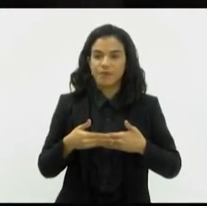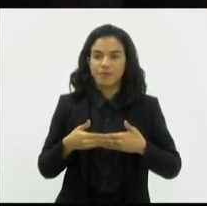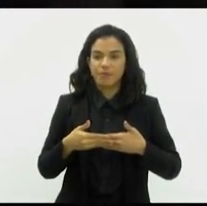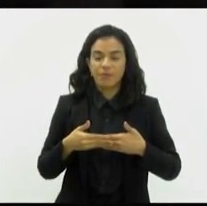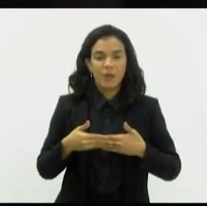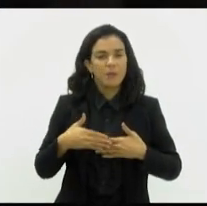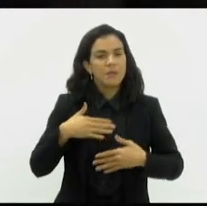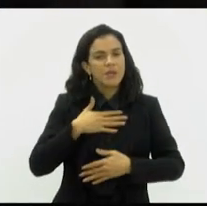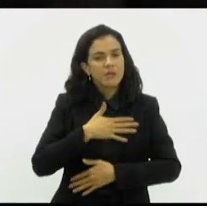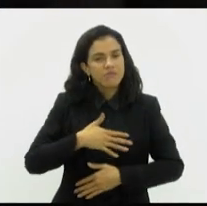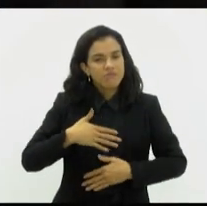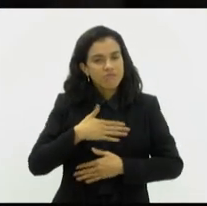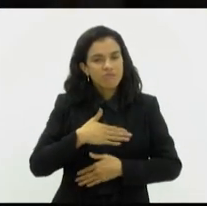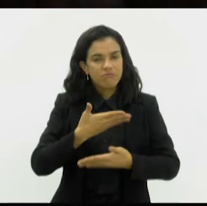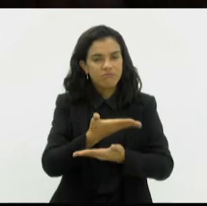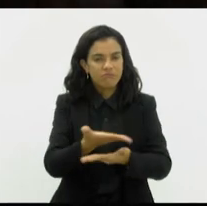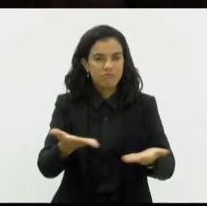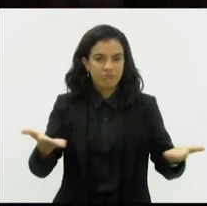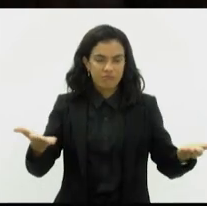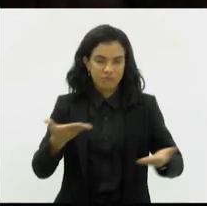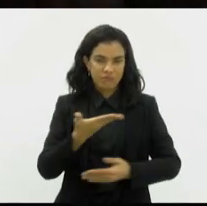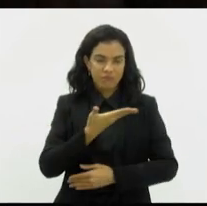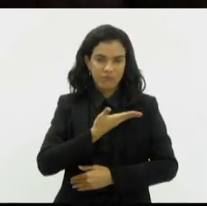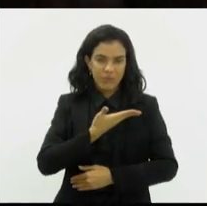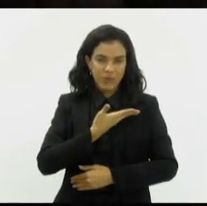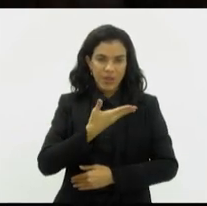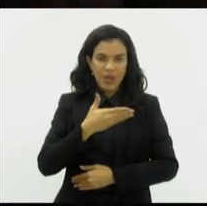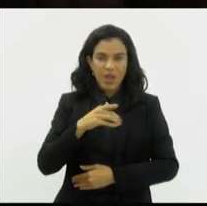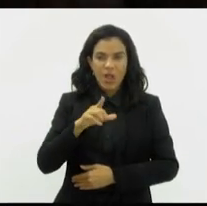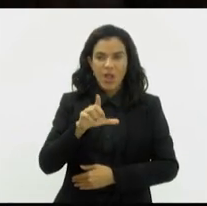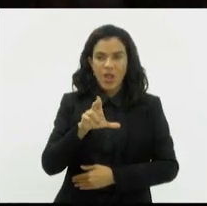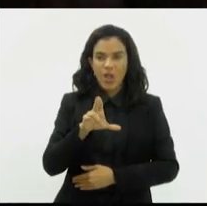Minha saudação a todos os meus colegas, minha querida Lúcia,